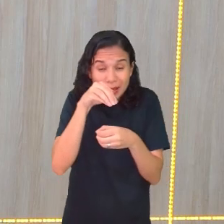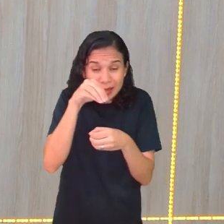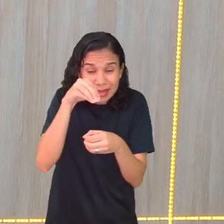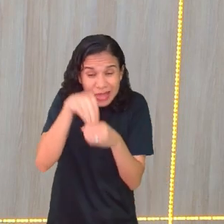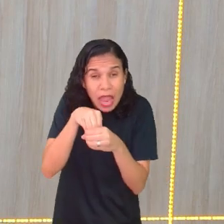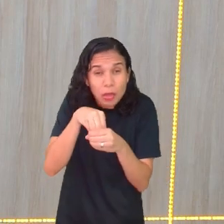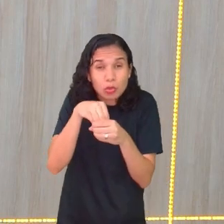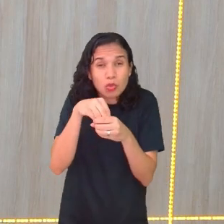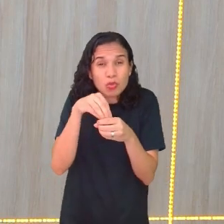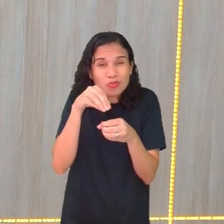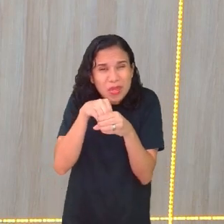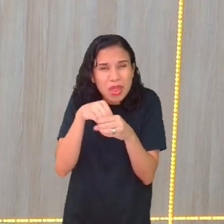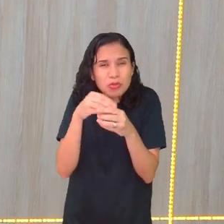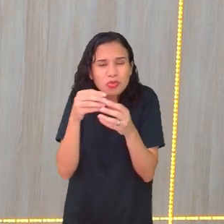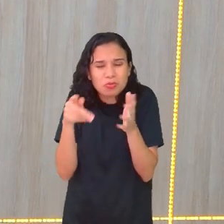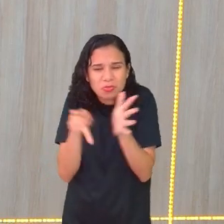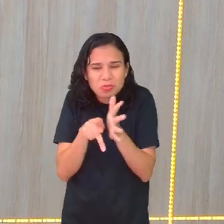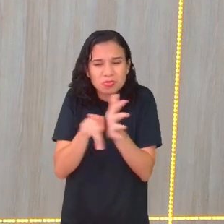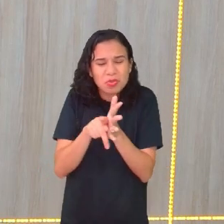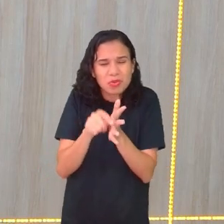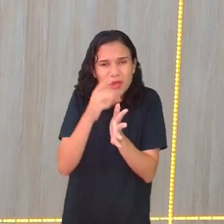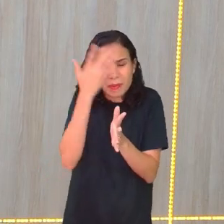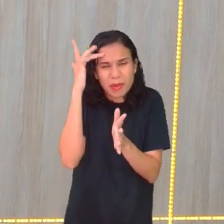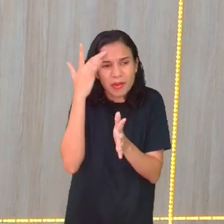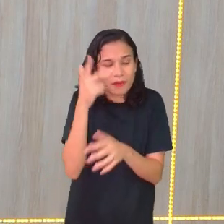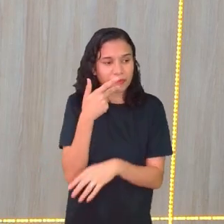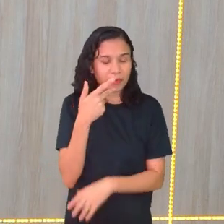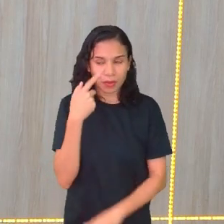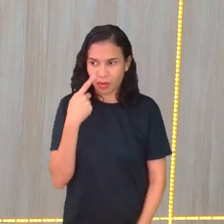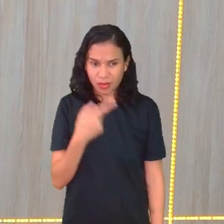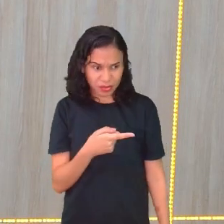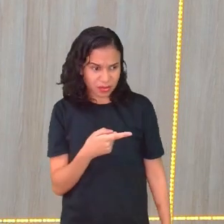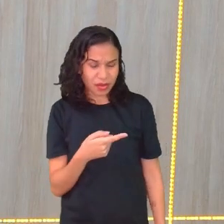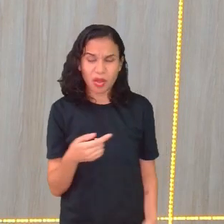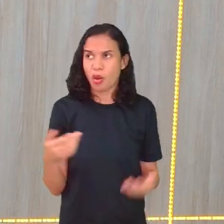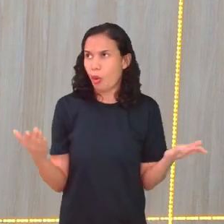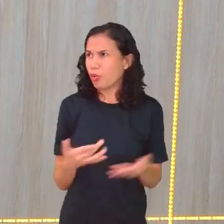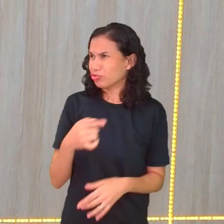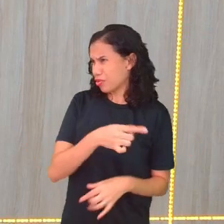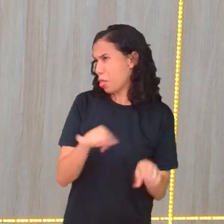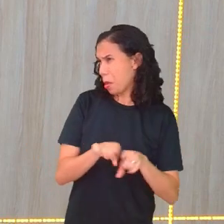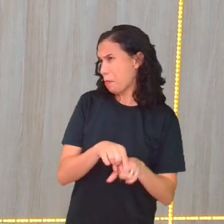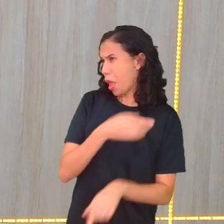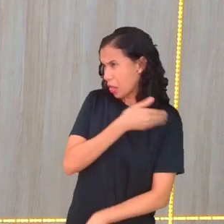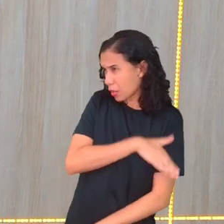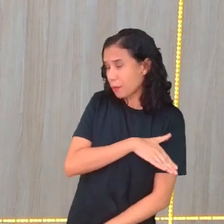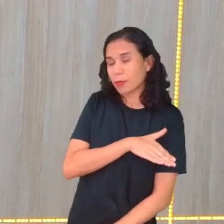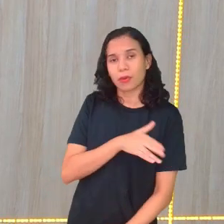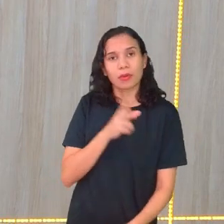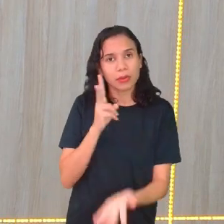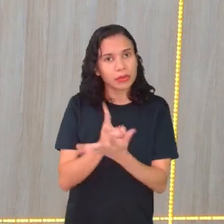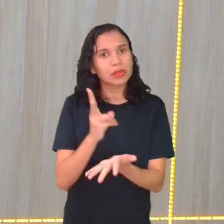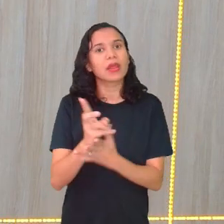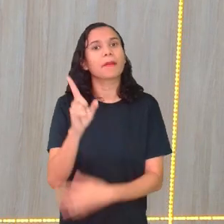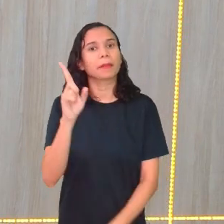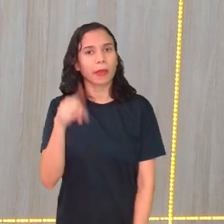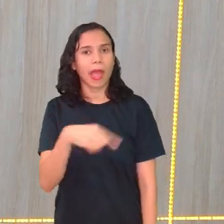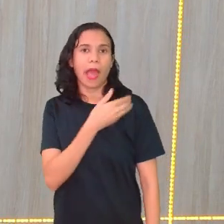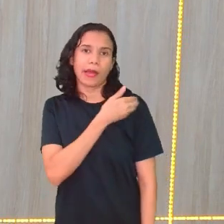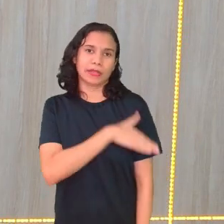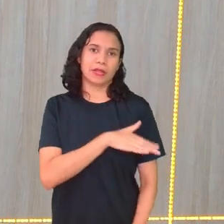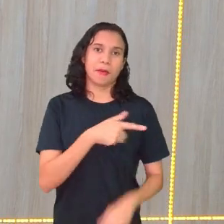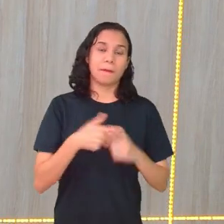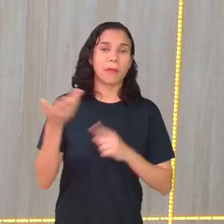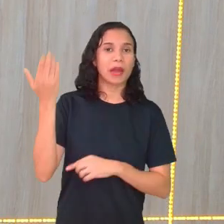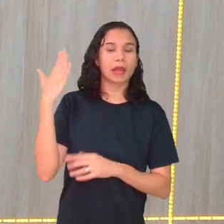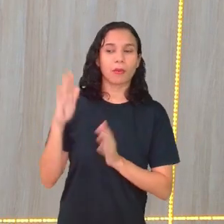aquele racisminho, e que tem gente que comenta, ah, mas isso hoje em dia é racismo? Sempre foi, tá? Só que não se